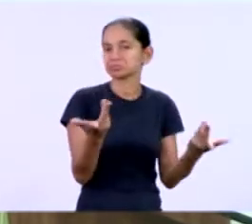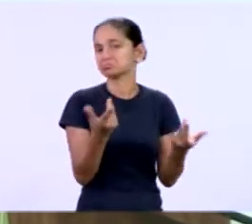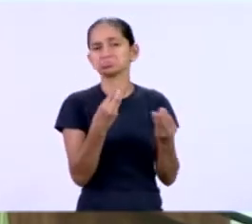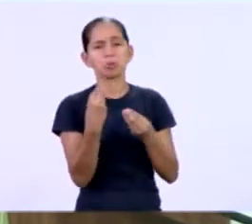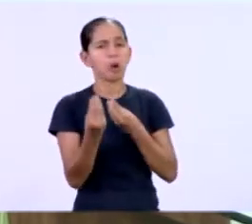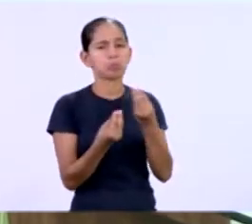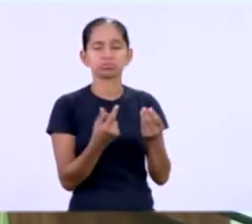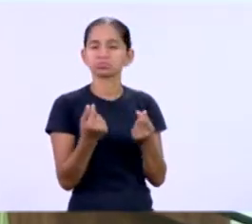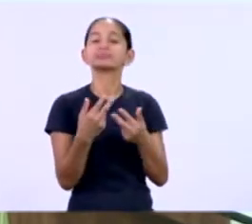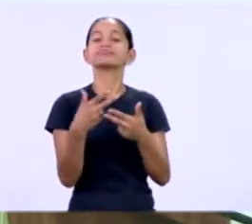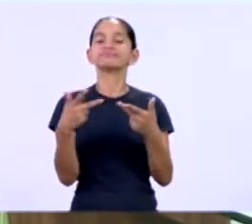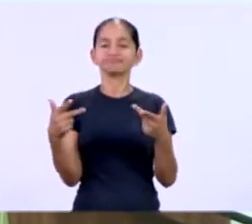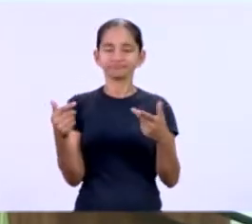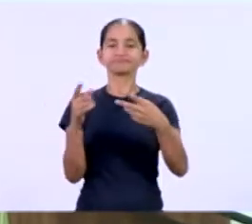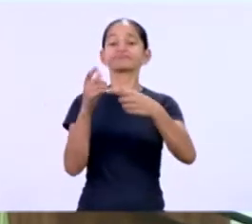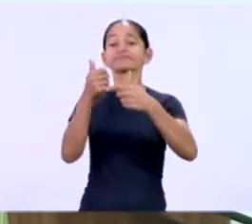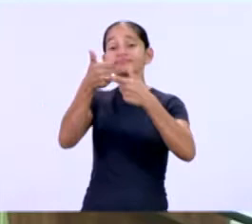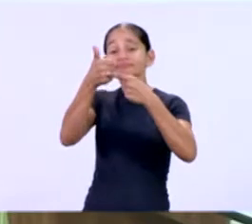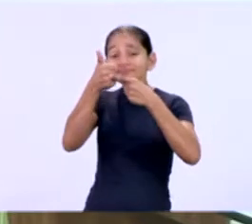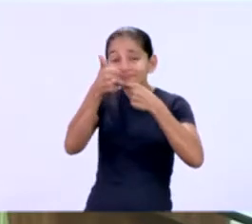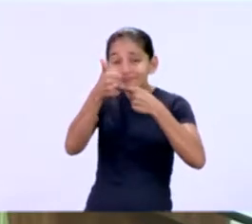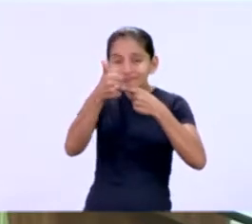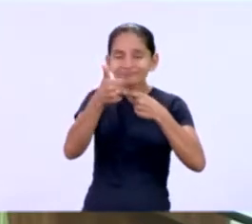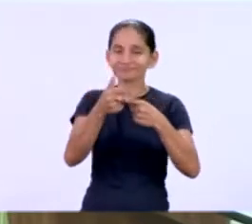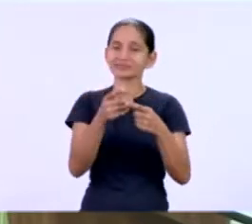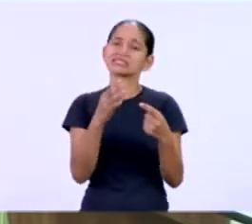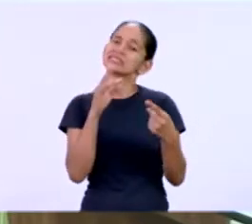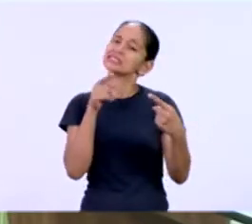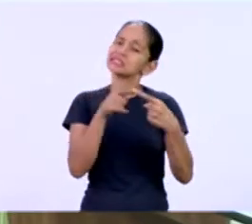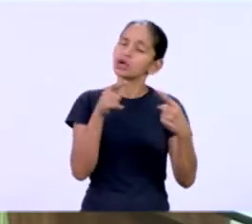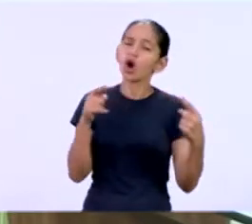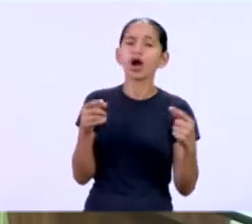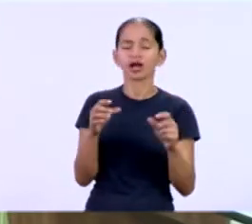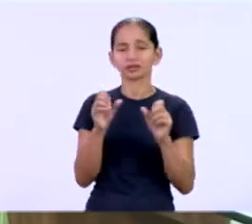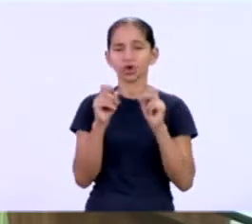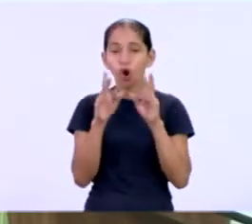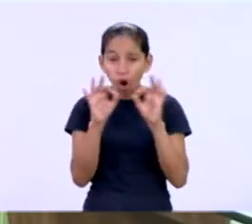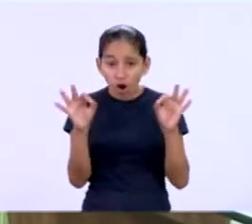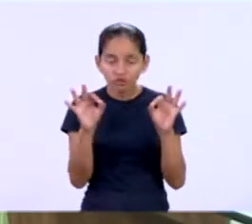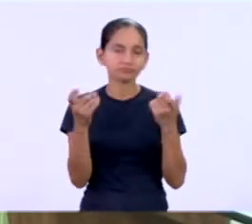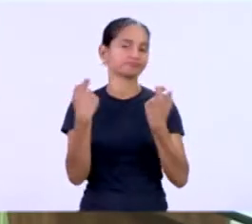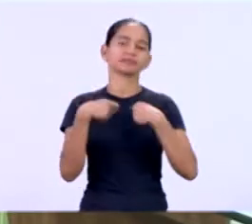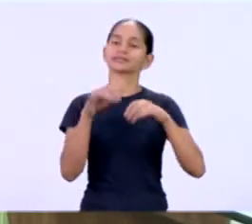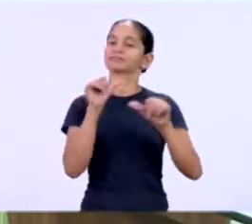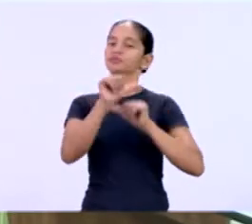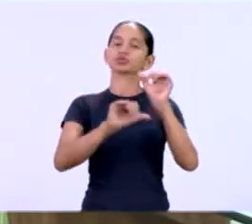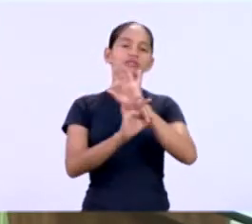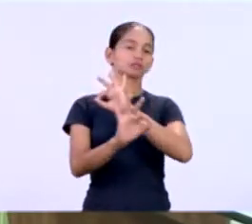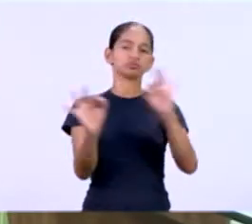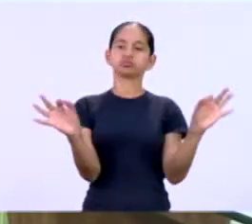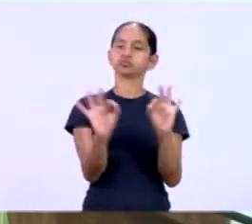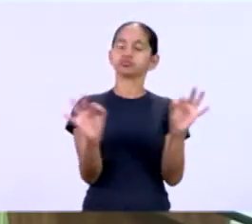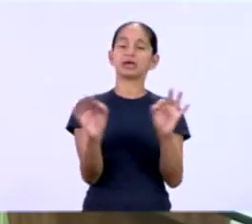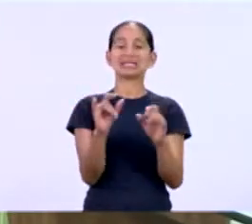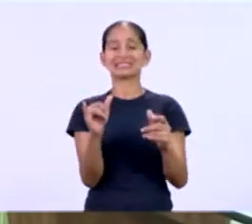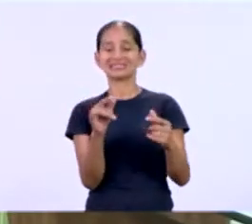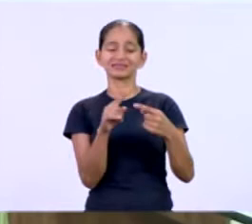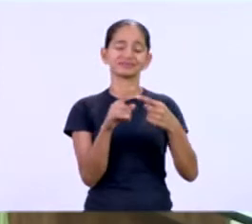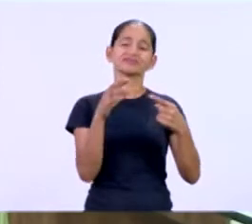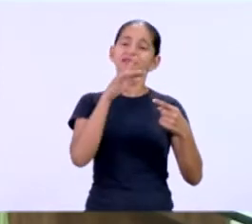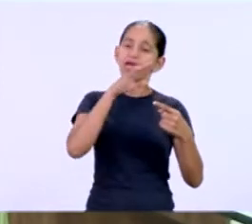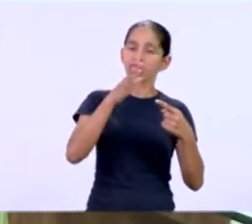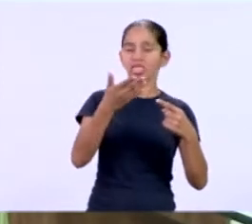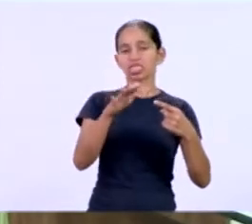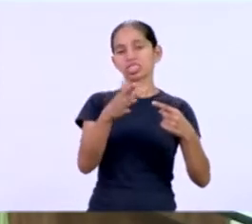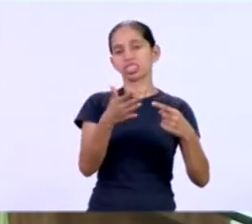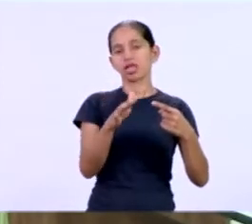desvios daquele planejamento inicial. Se está dando tudo muito bem, ok, mantém. Se tem algum desvio, alguma coisa para ser consertada, é